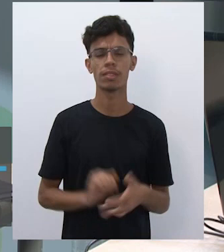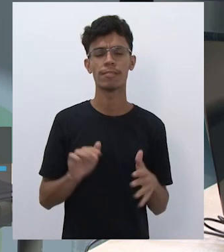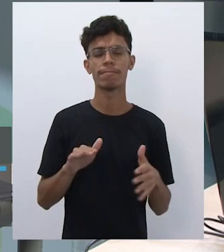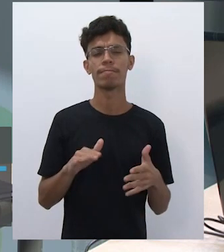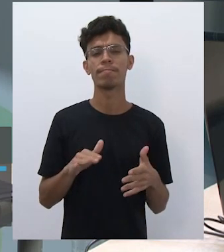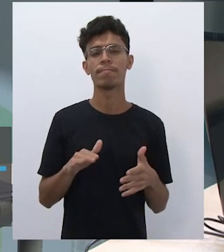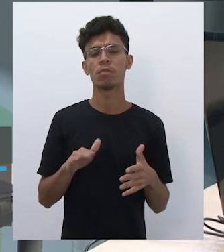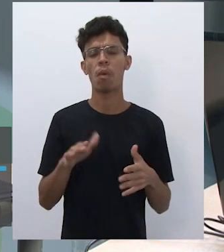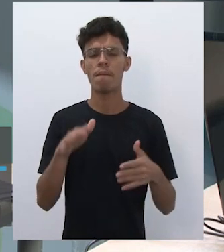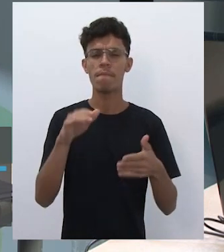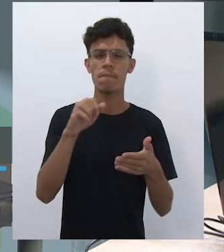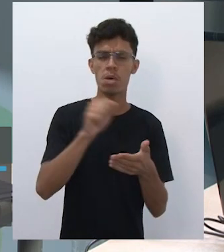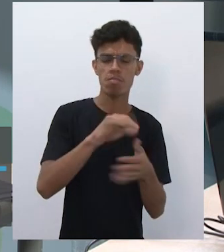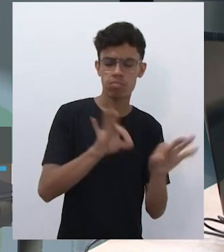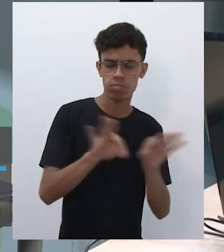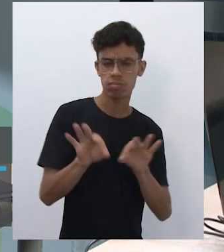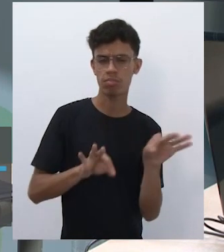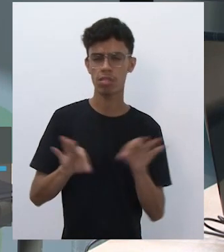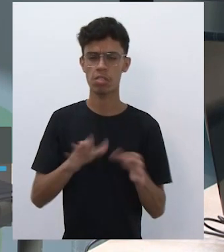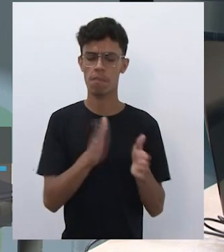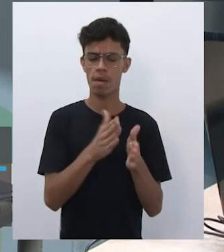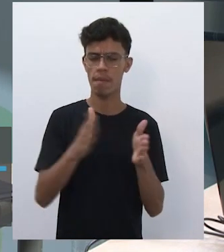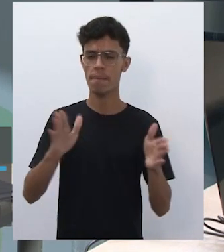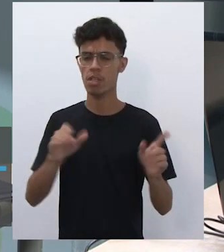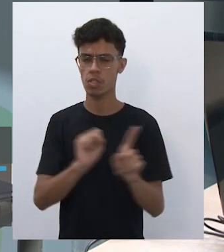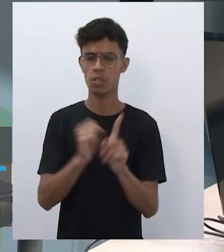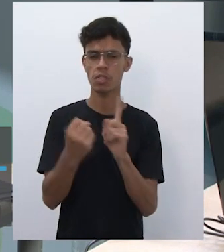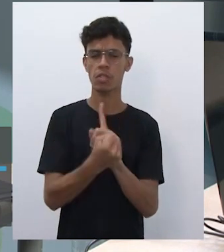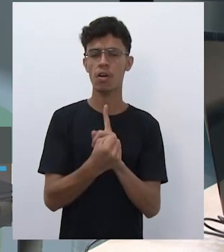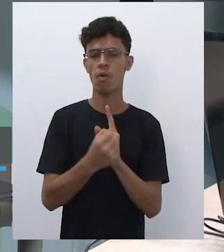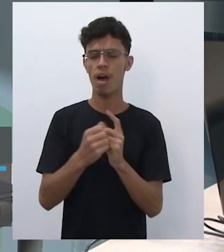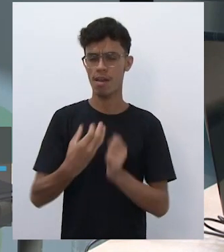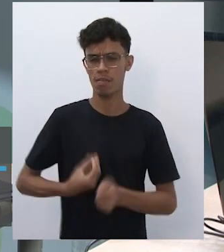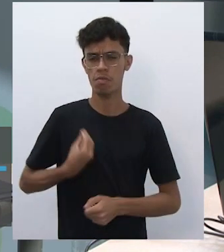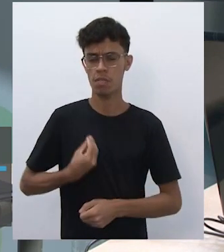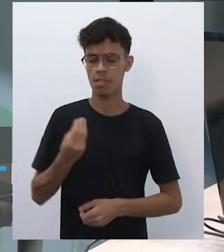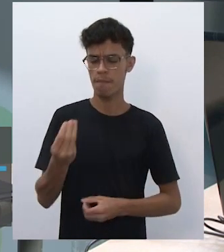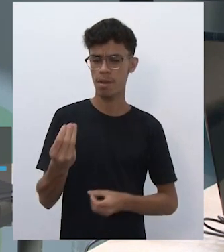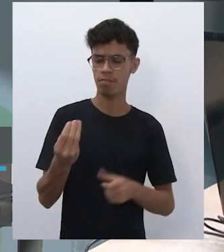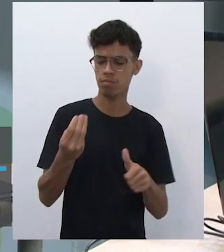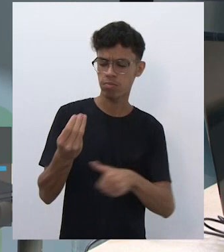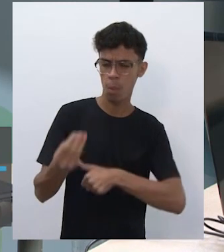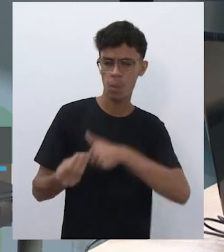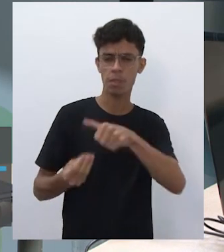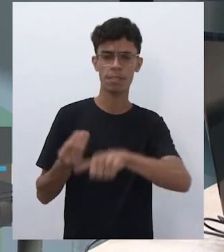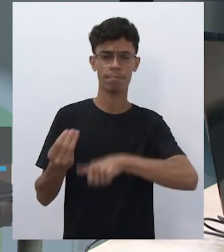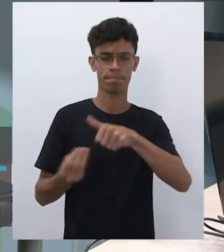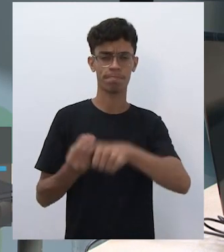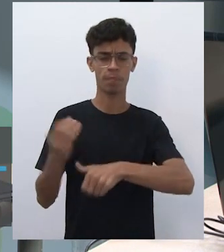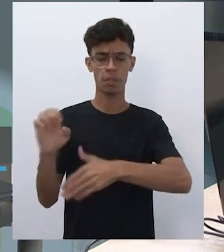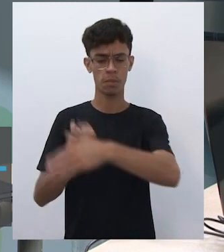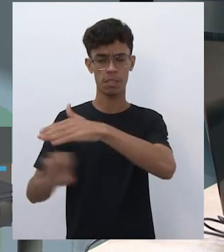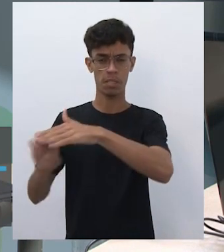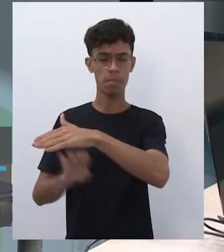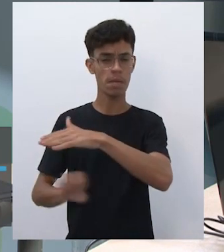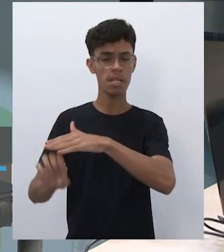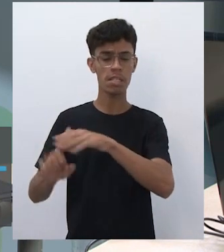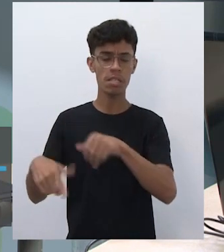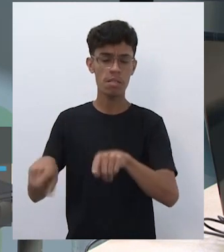repente um projeto social muda a vida das pessoas. A gente muda a realidade das empresas, porque as empresas vão estar